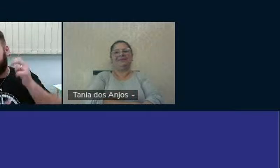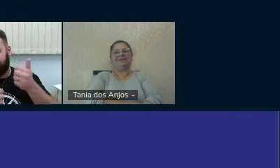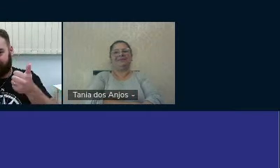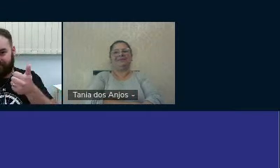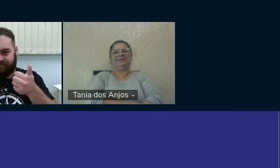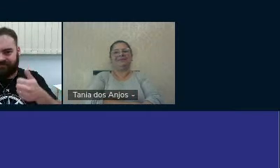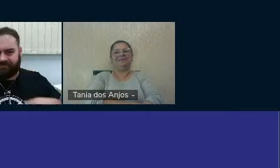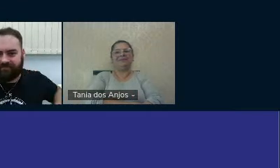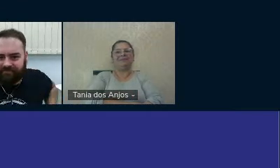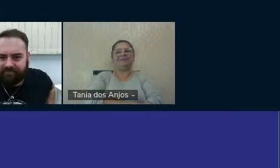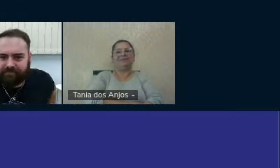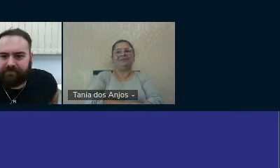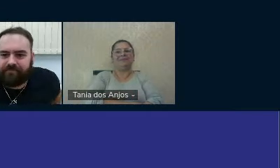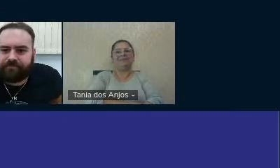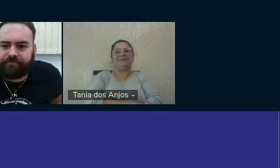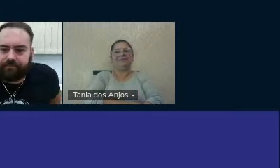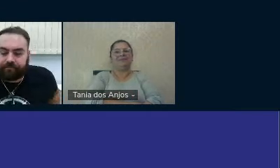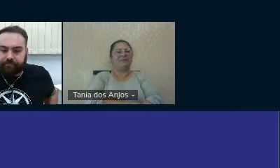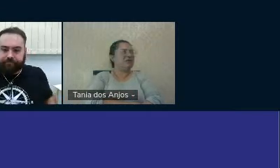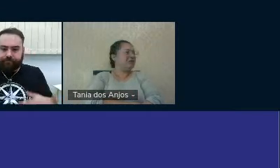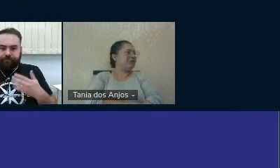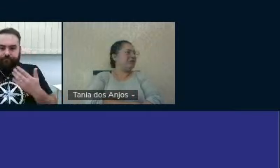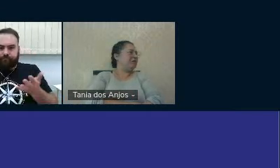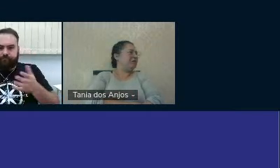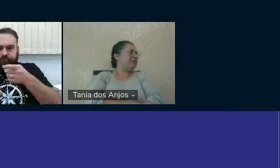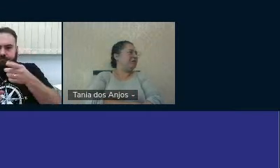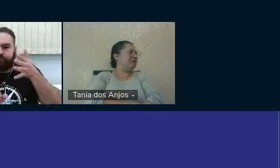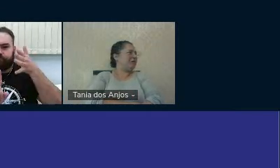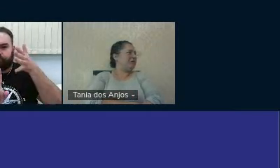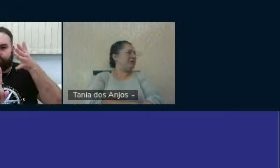Vou ensinar Renan. Uhum.